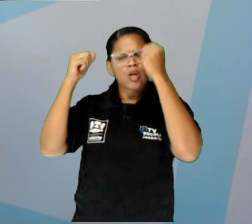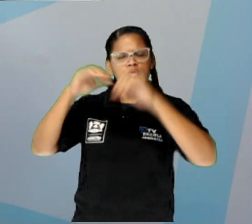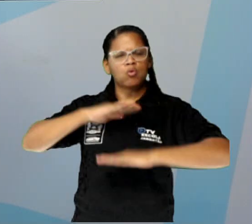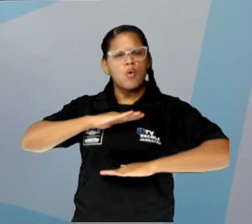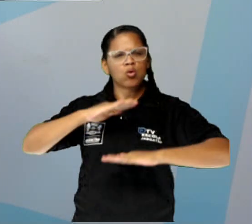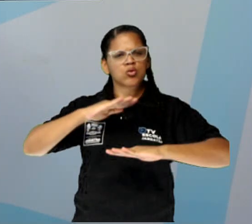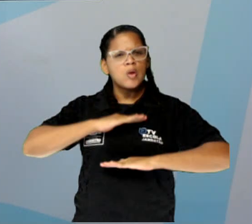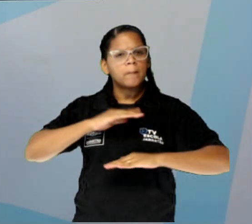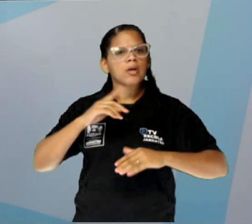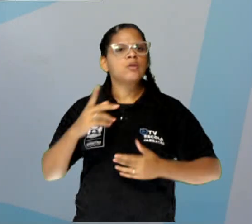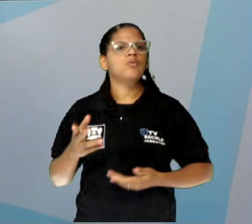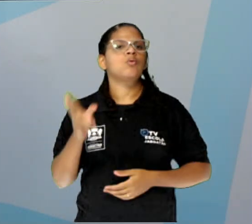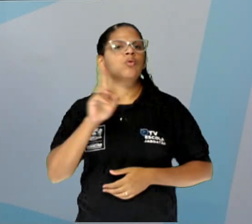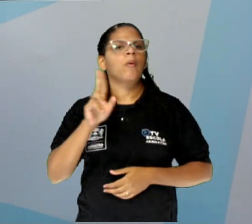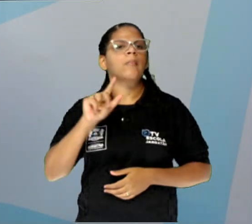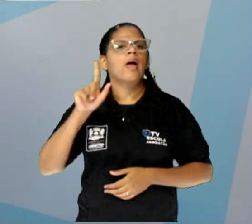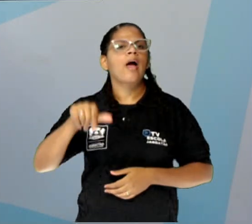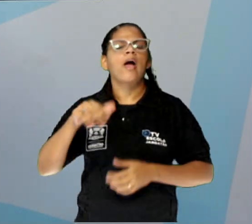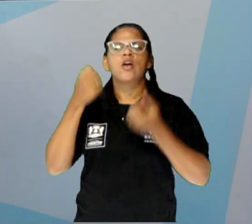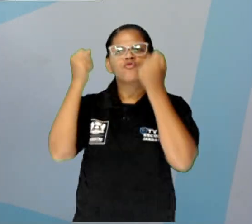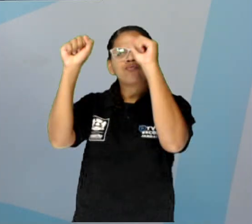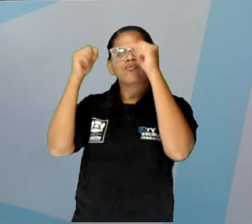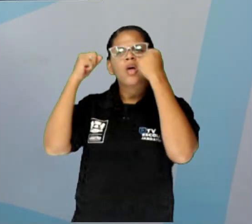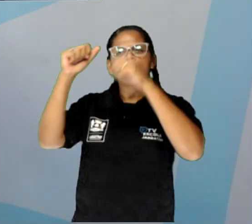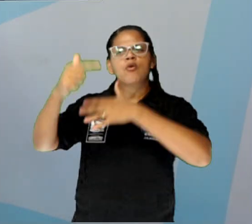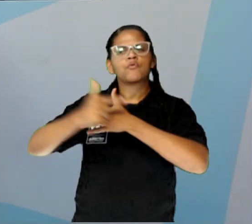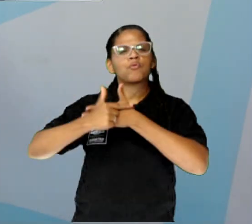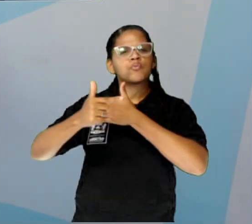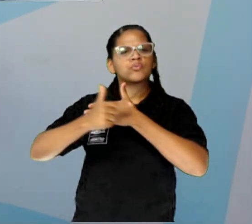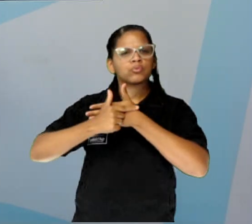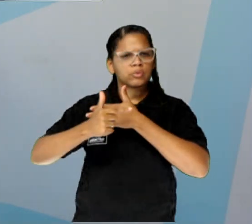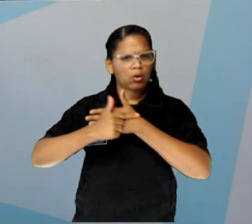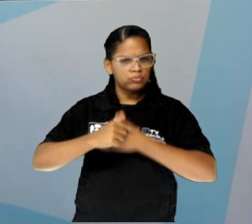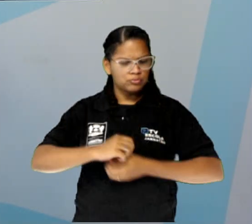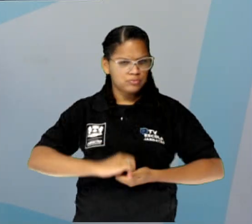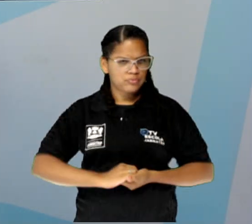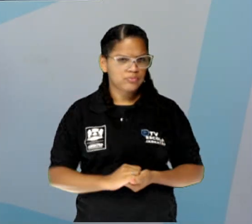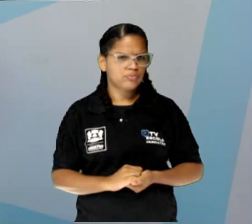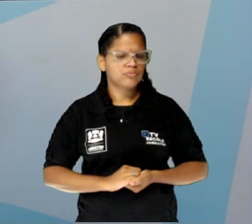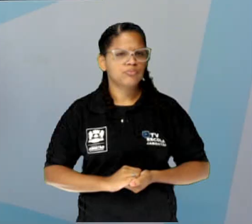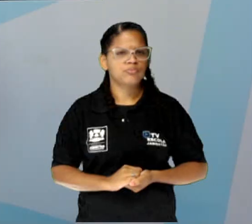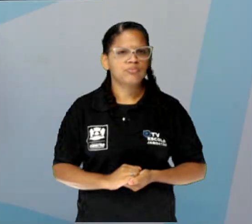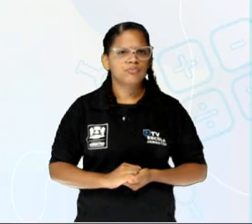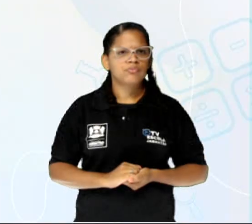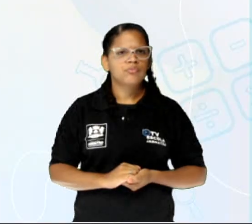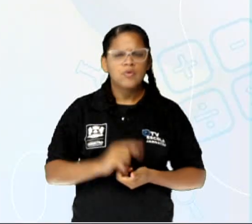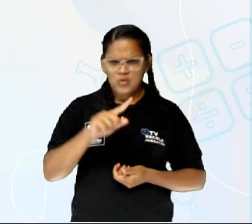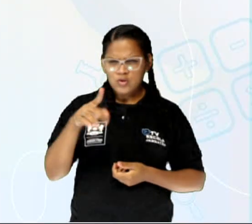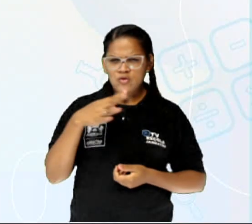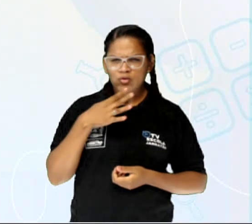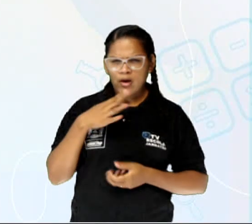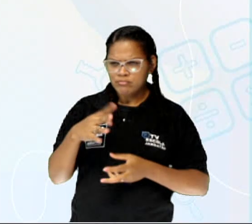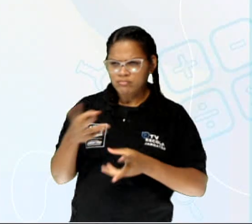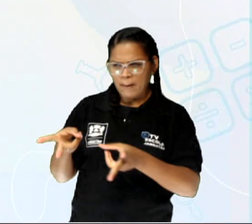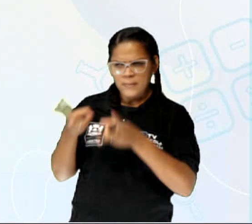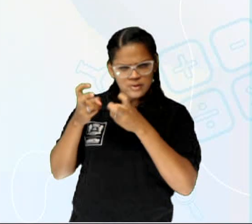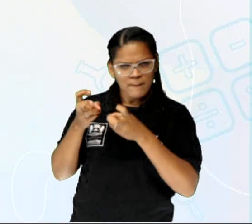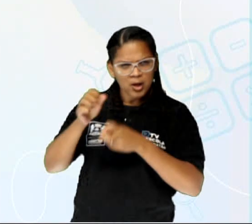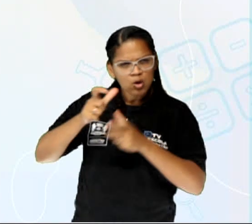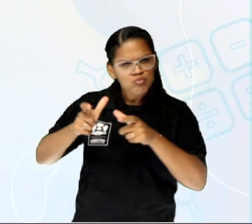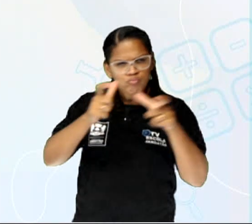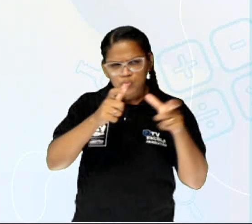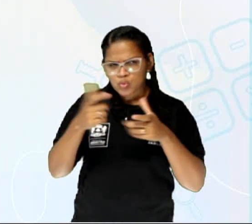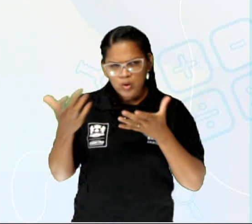de exercício funcional ou ginástica funcional. Né? Já viram em algum lugar o que seria